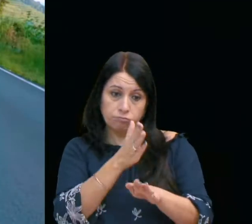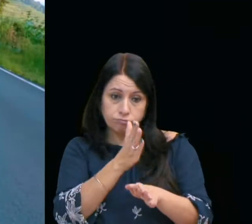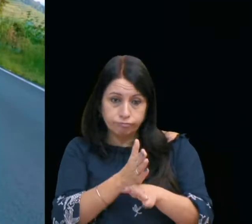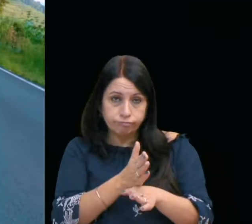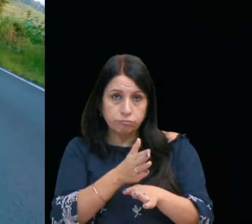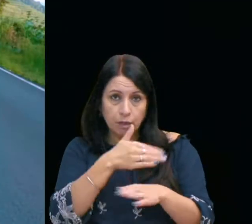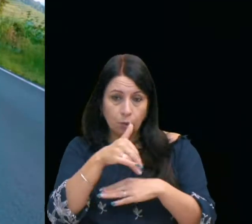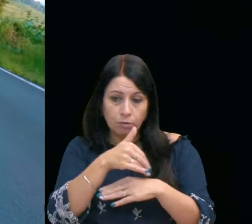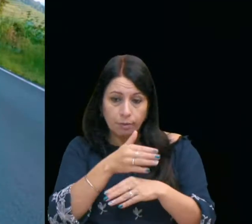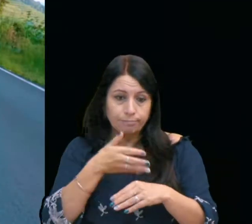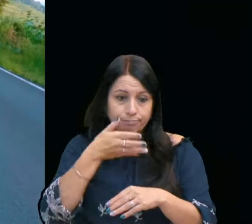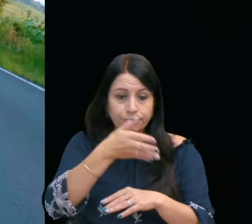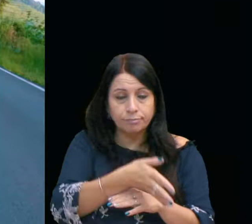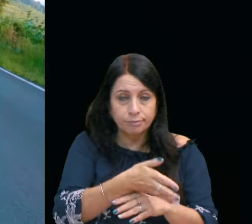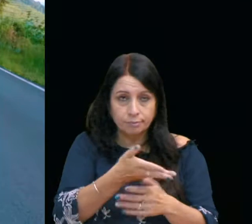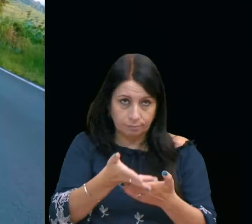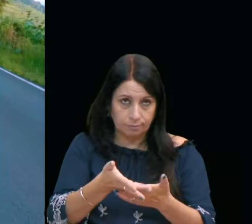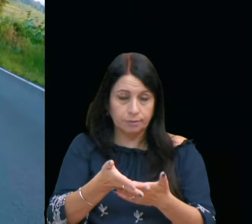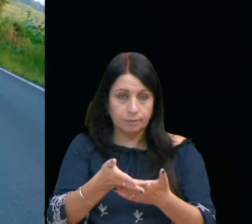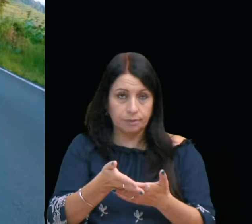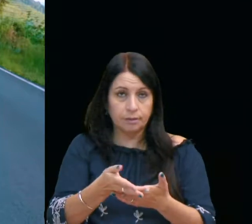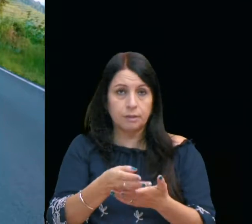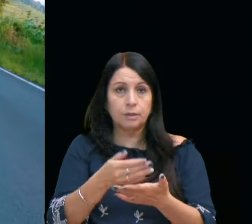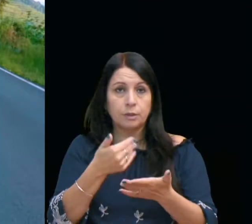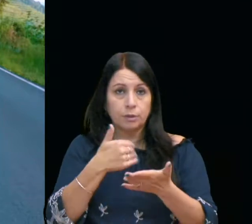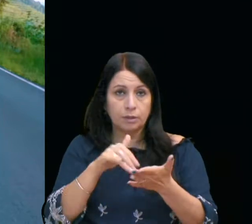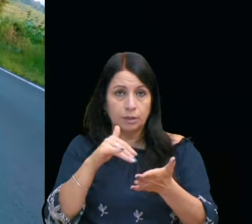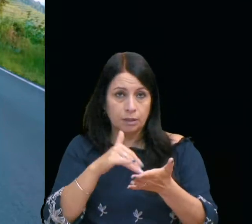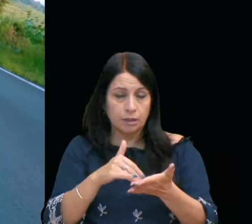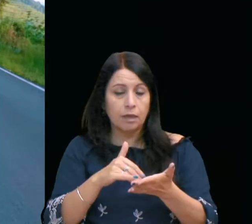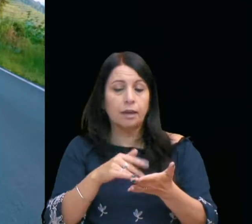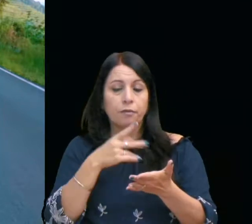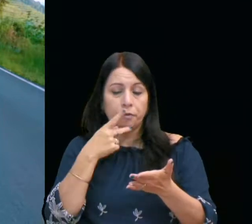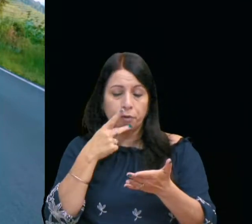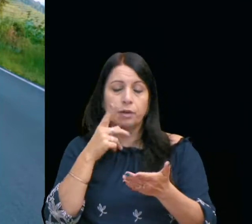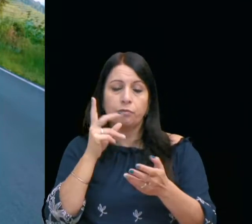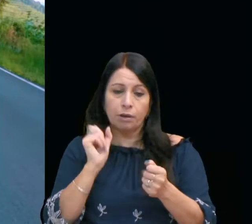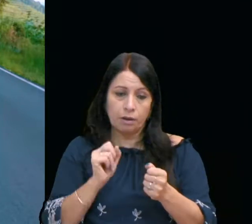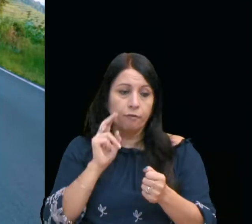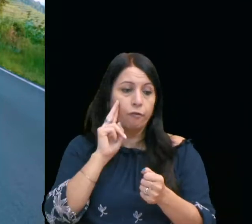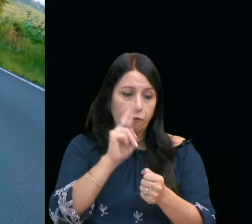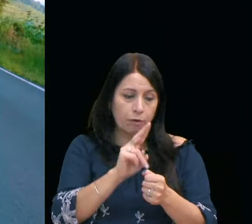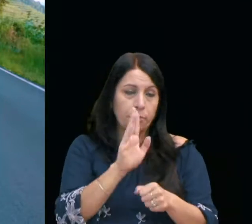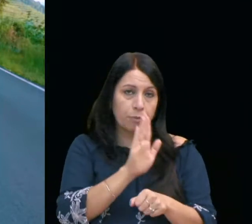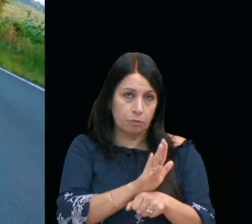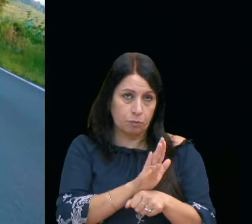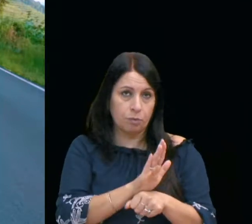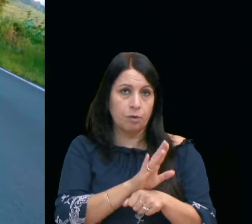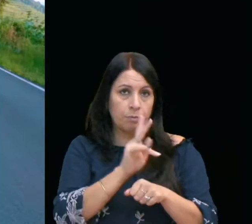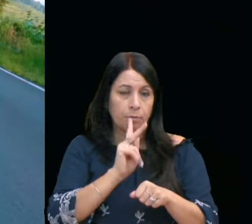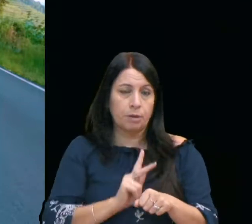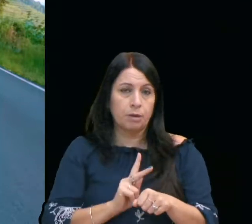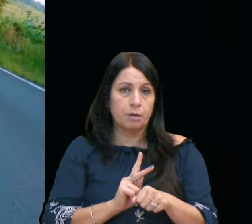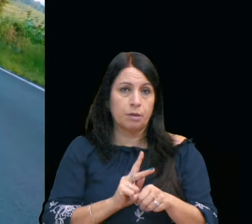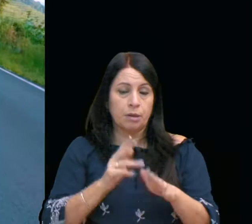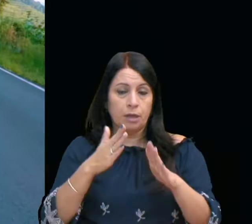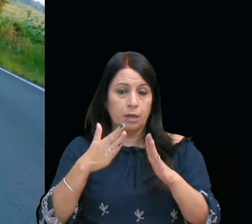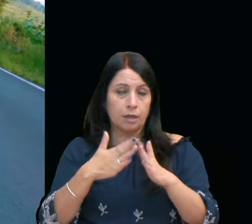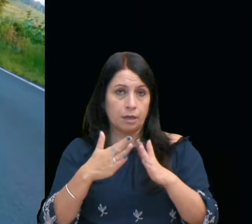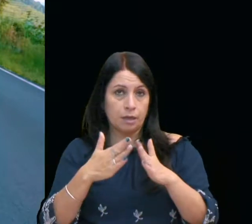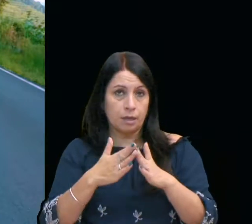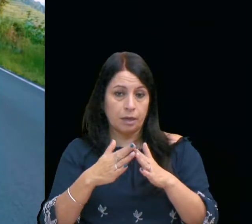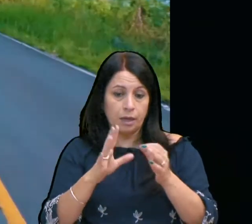para entrar para São Brás. Então, o secretário Cristiano se colocou à disposição, a moradora do local